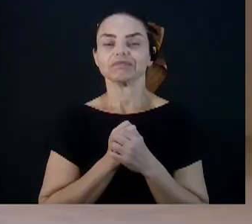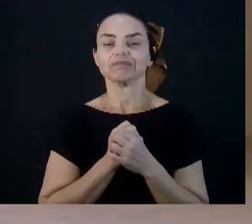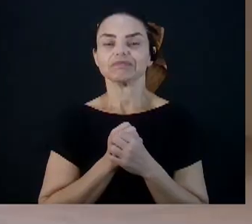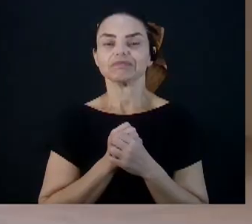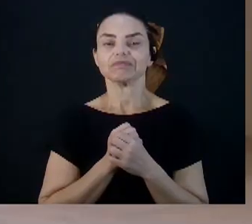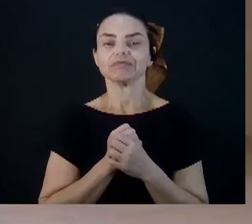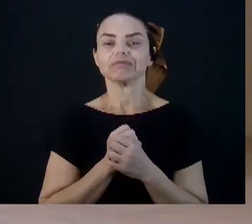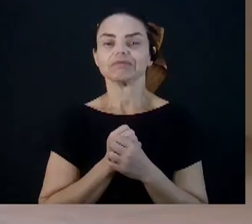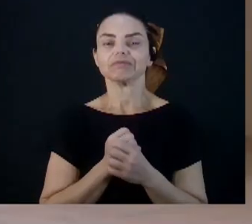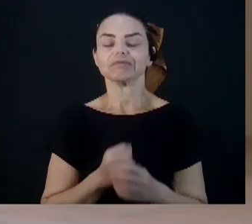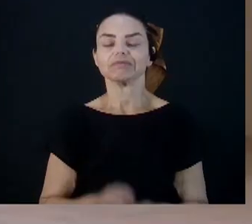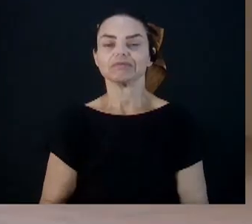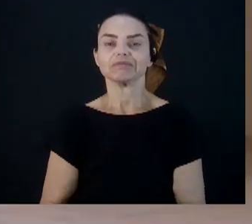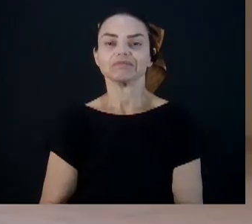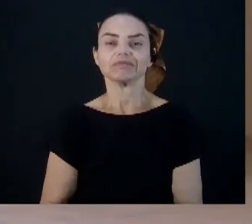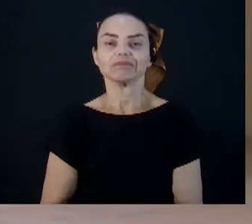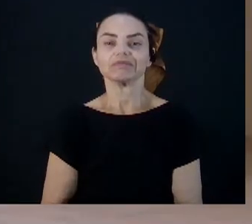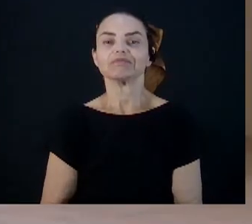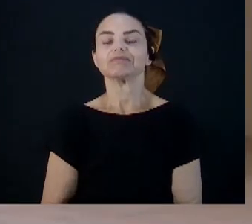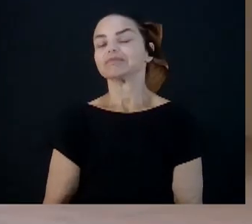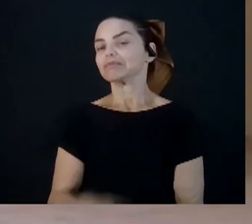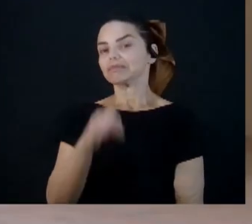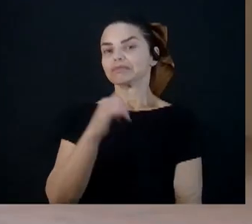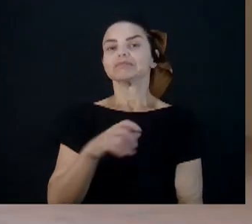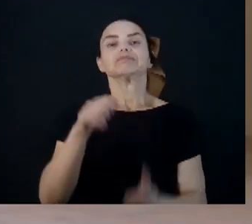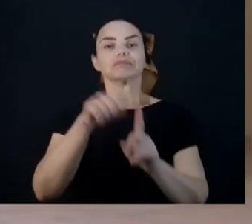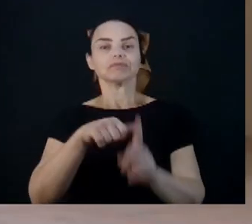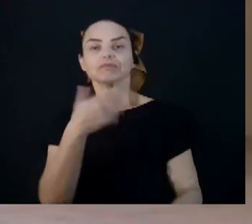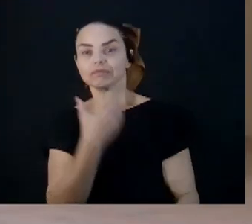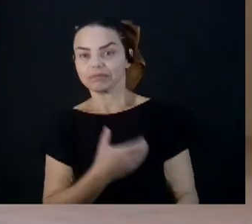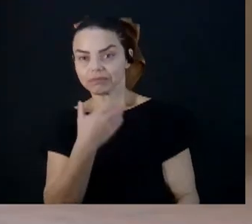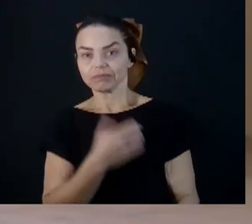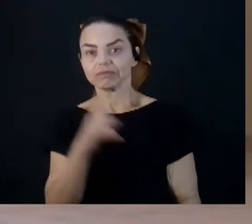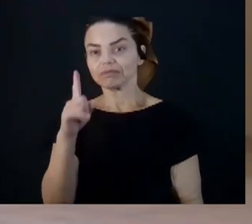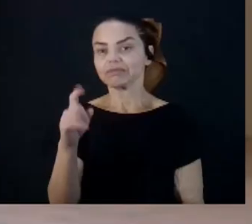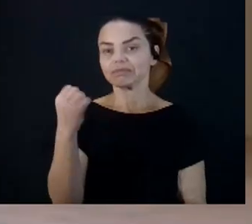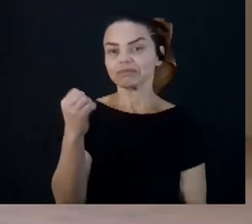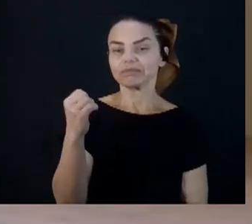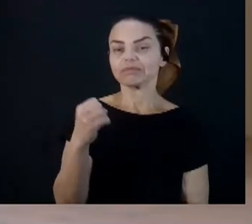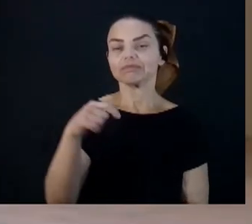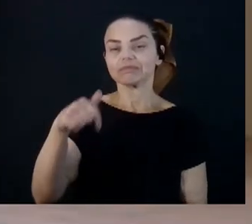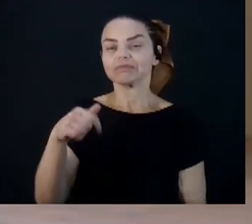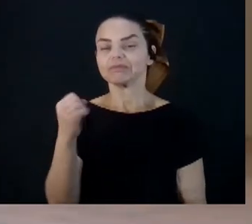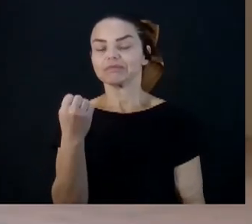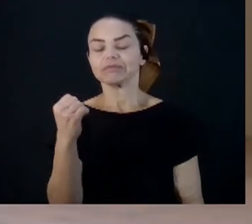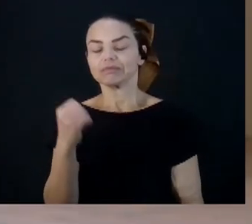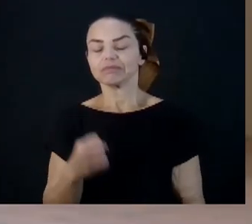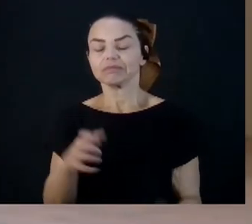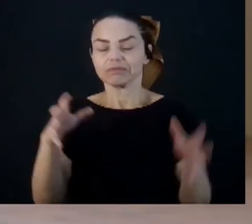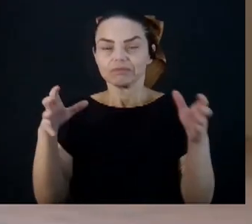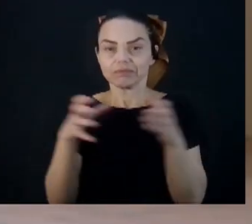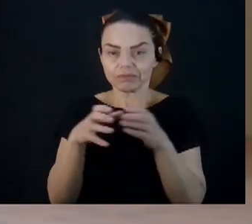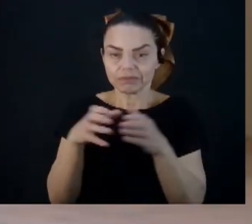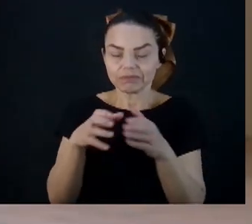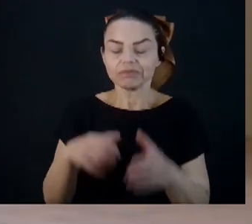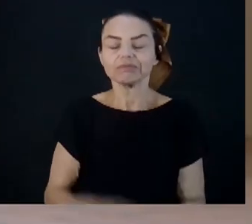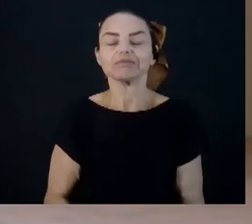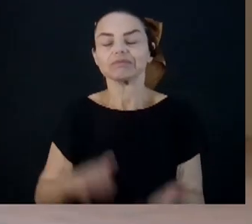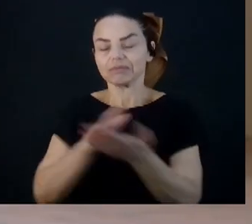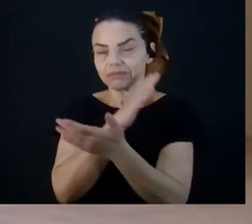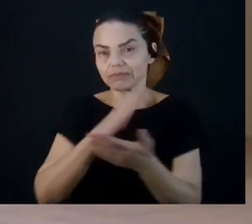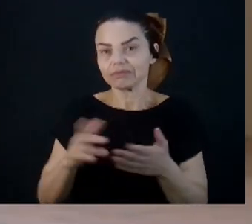Em dezembro de 1878, eles se juntaram, né, algumas